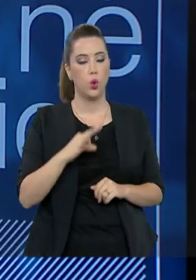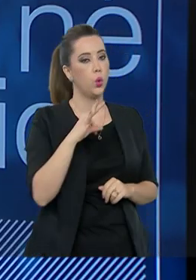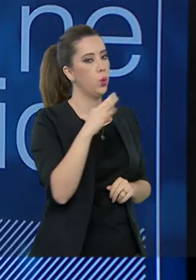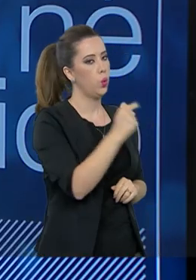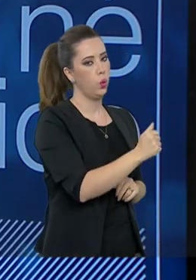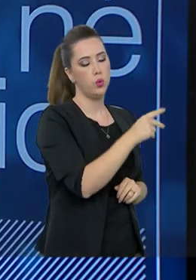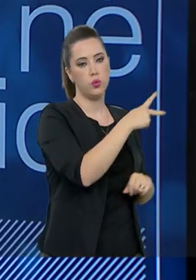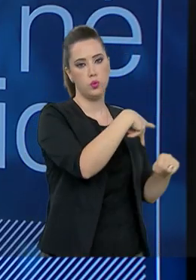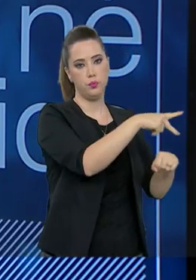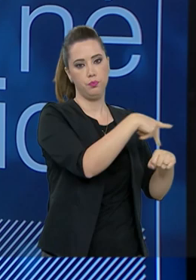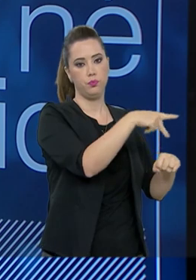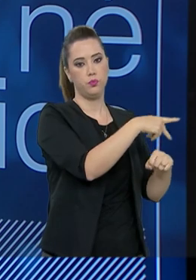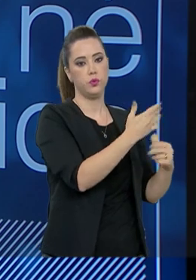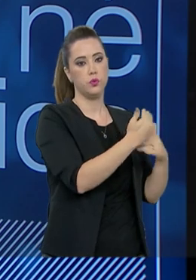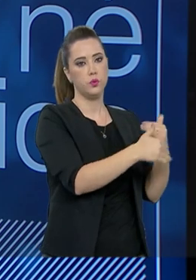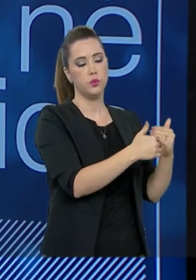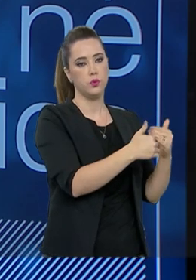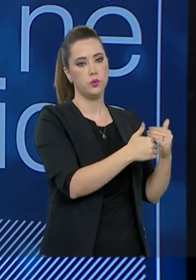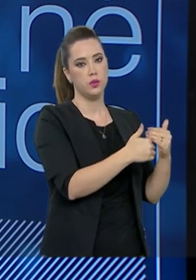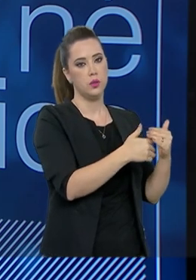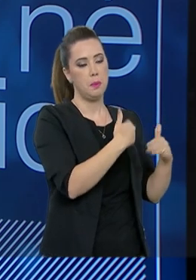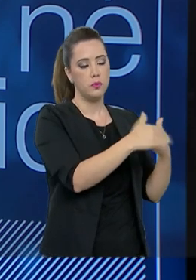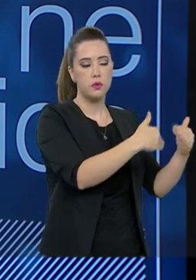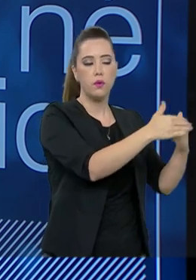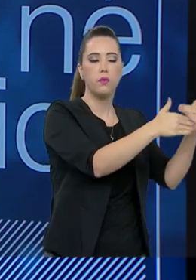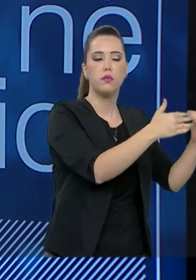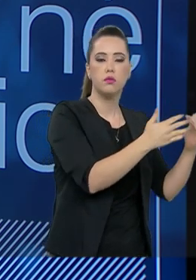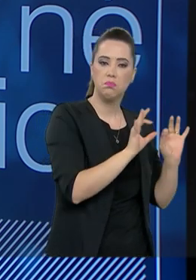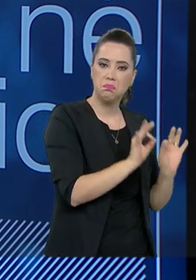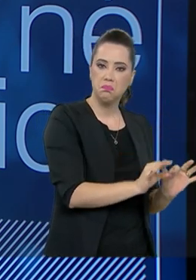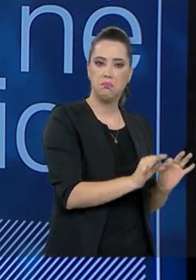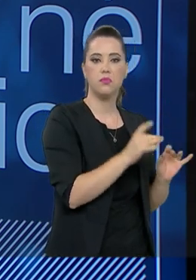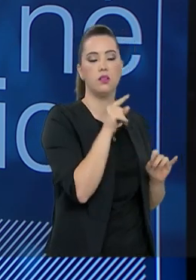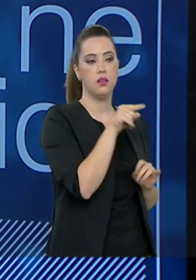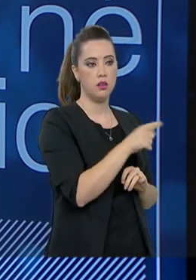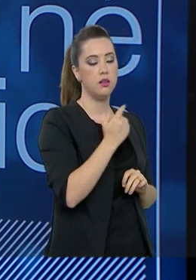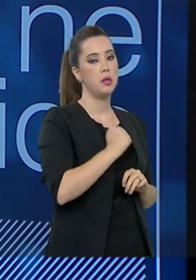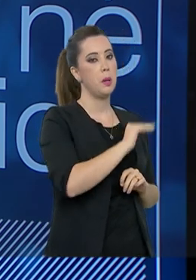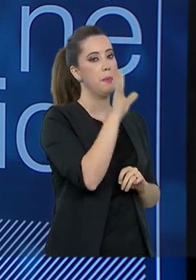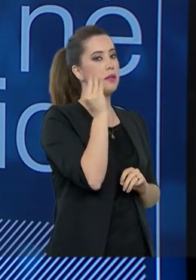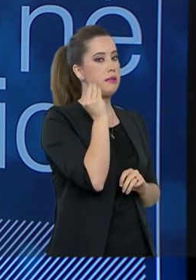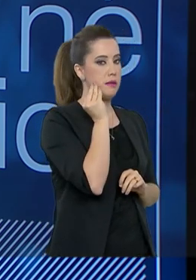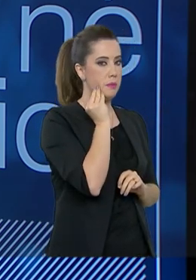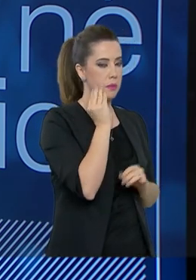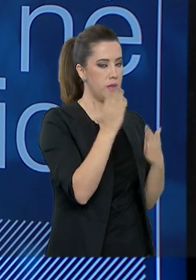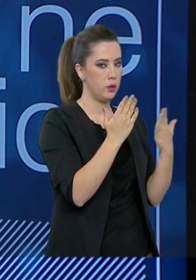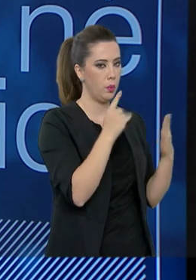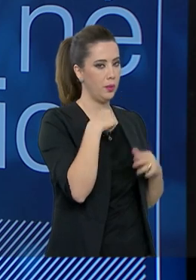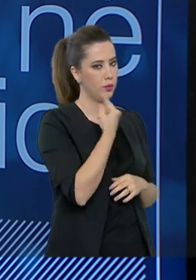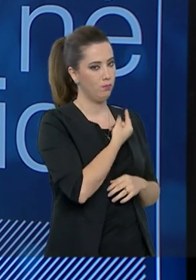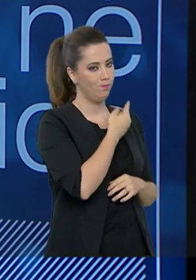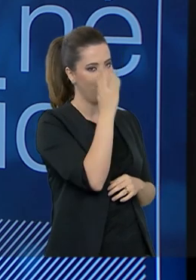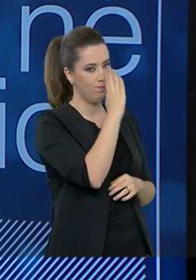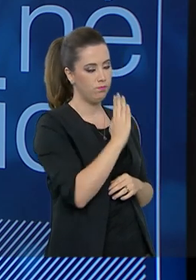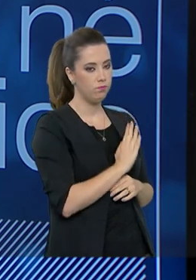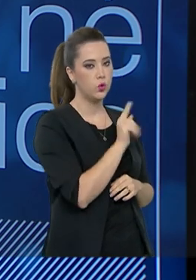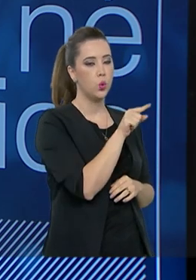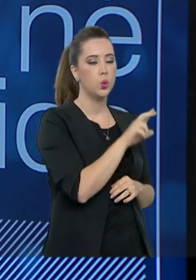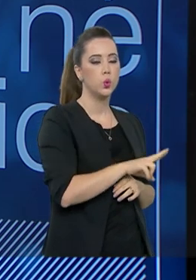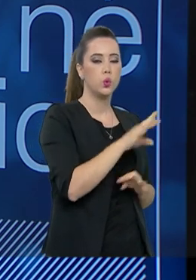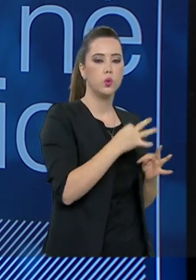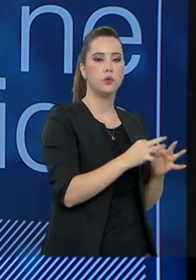países, digamos assim, mais desenvolvidos, eles têm mais experiência que o Brasil no uso dessa